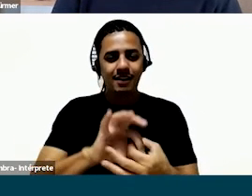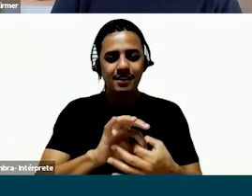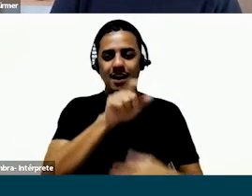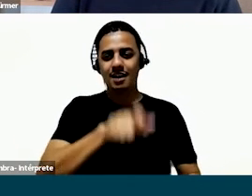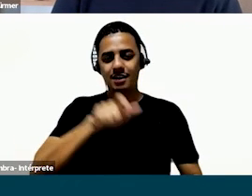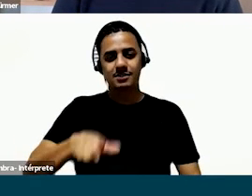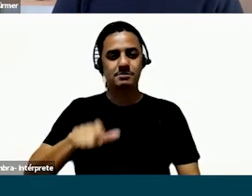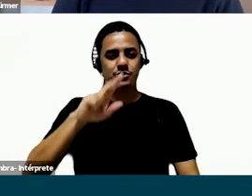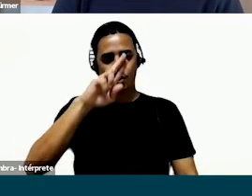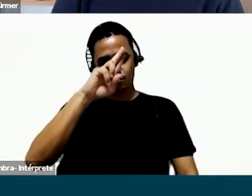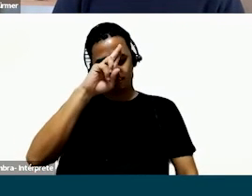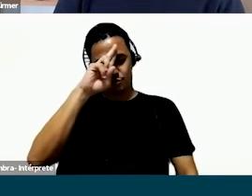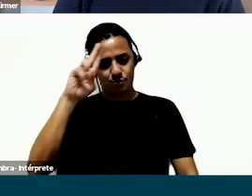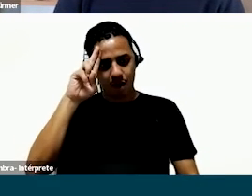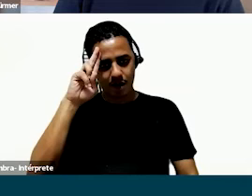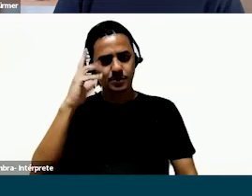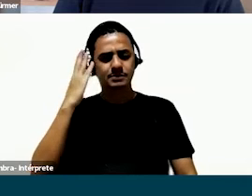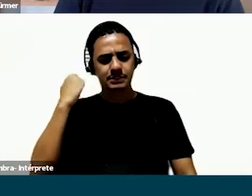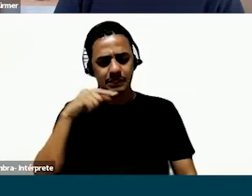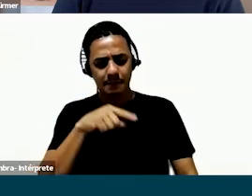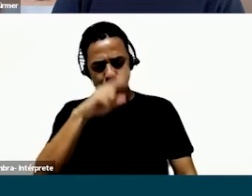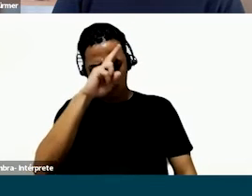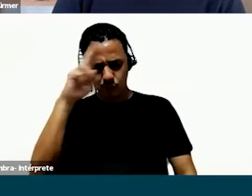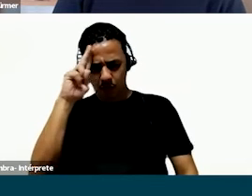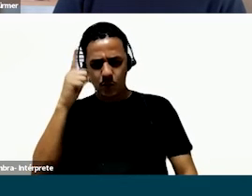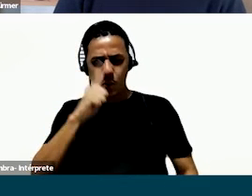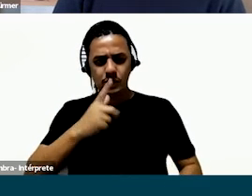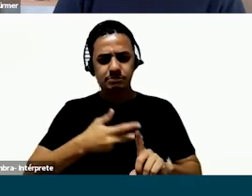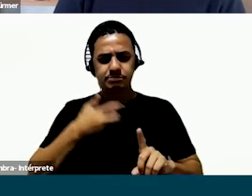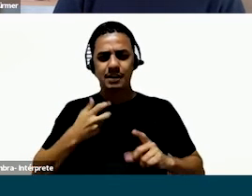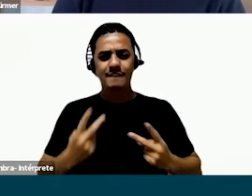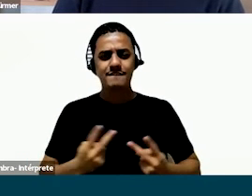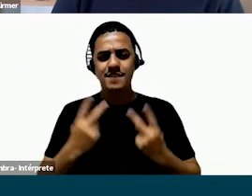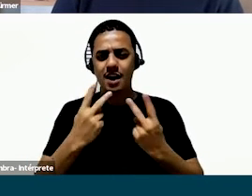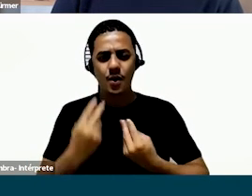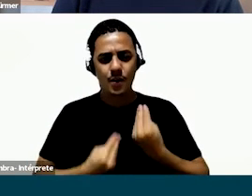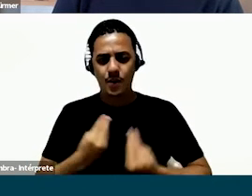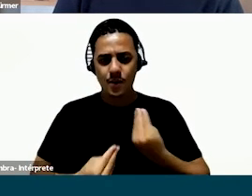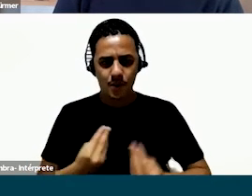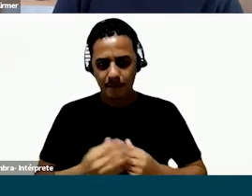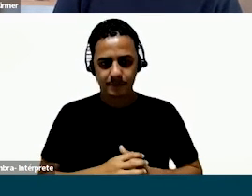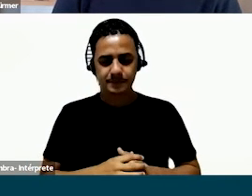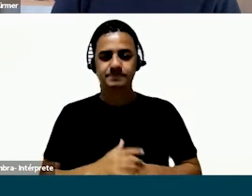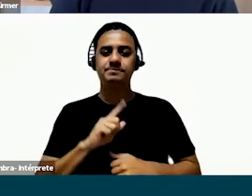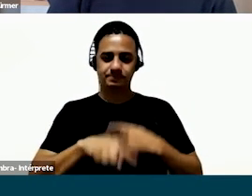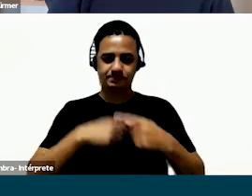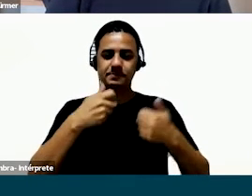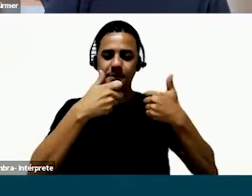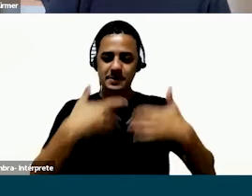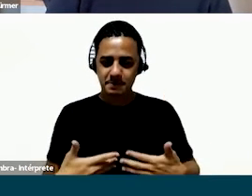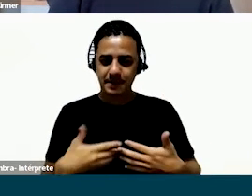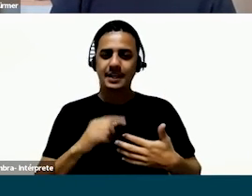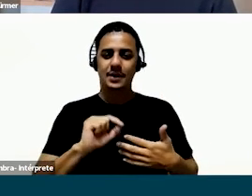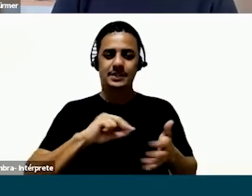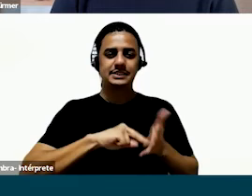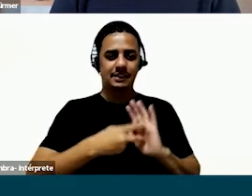ações chaves dos usuários, que são uma forma de entender e de medir como o nosso usuário está conseguindo extrair valor do nosso produto. Mais para frente eu vou